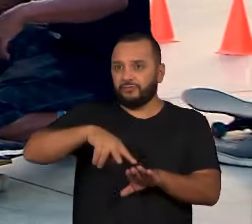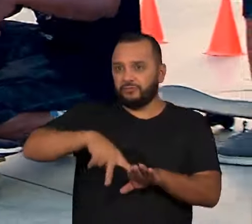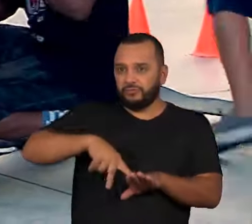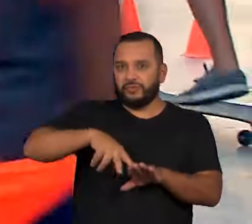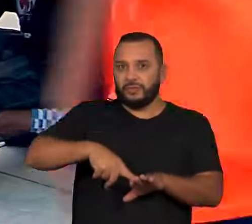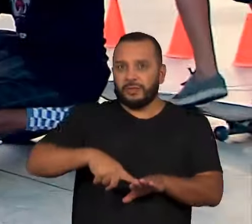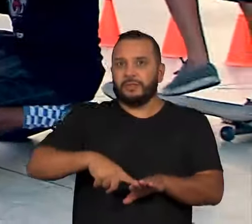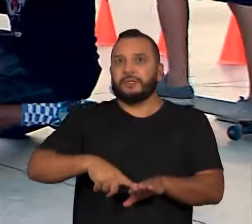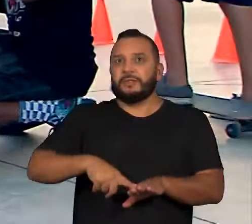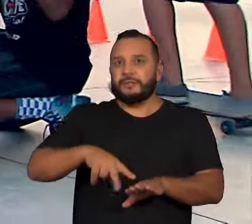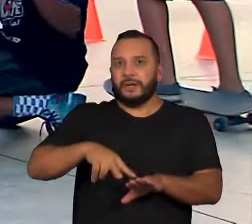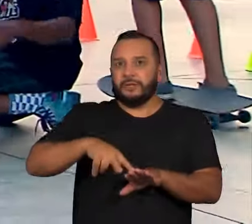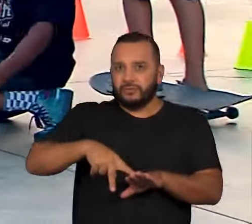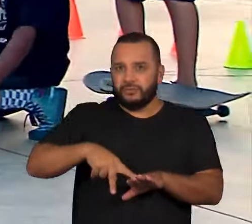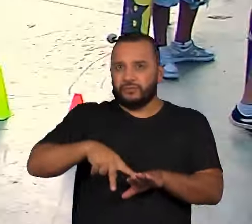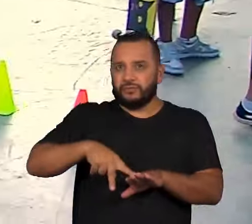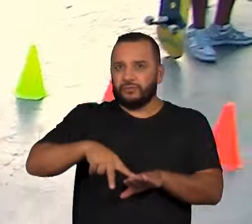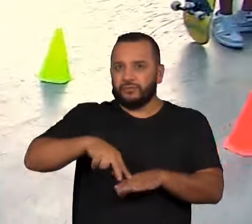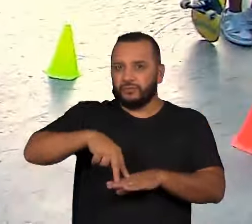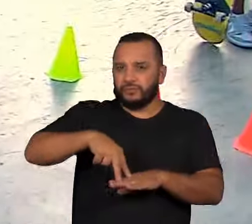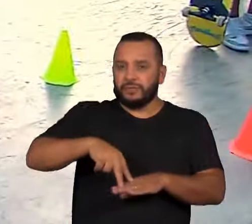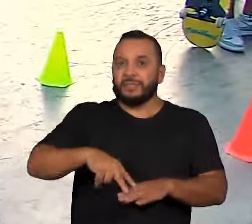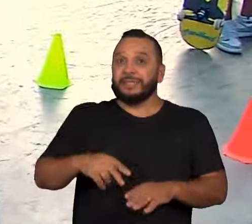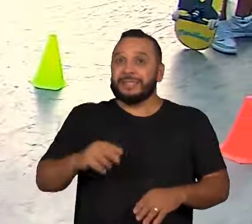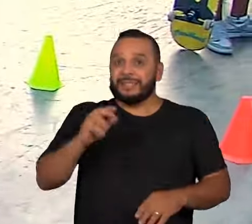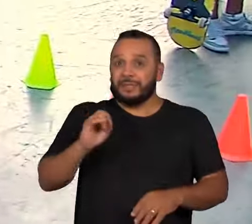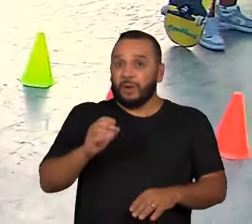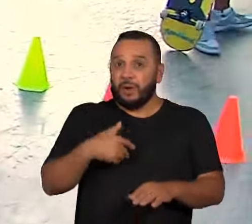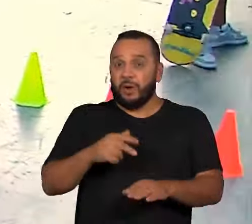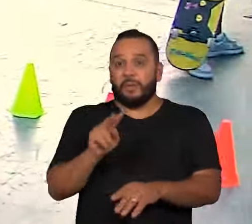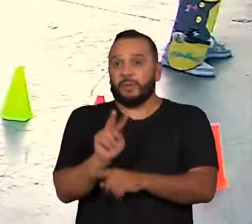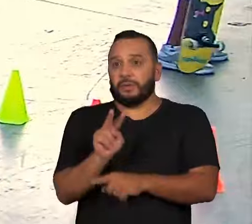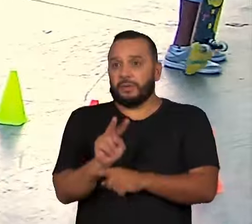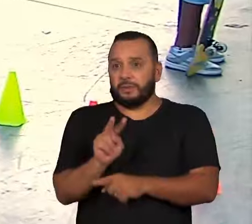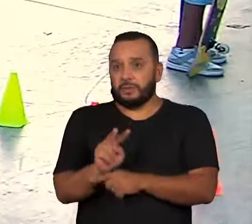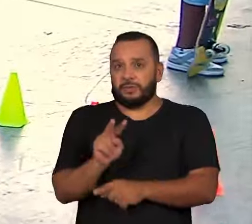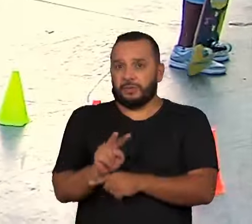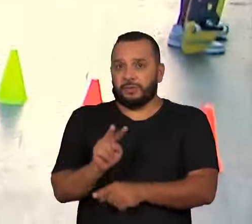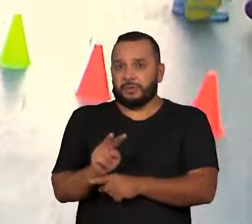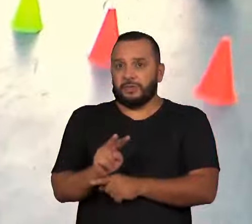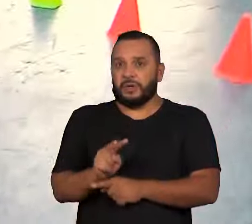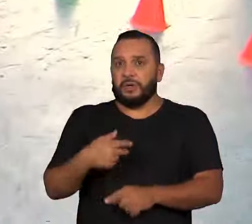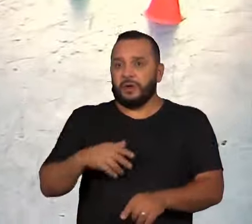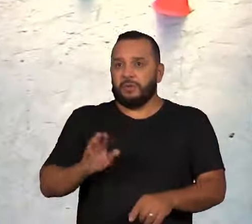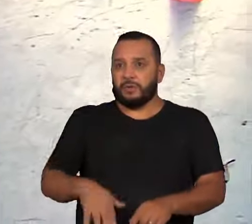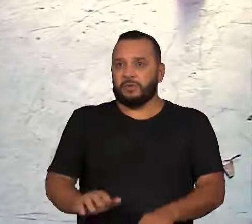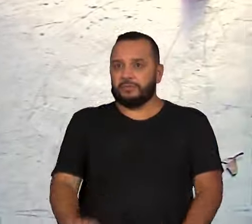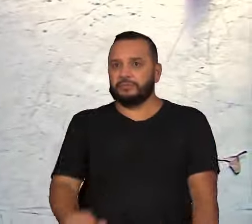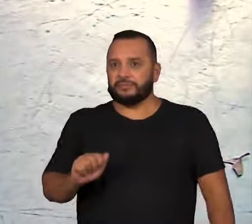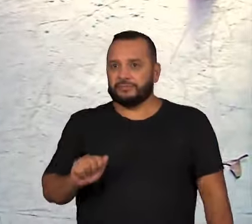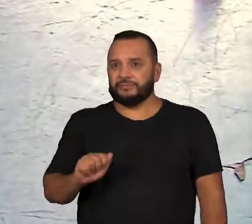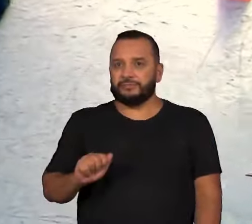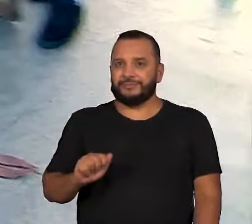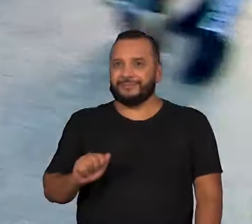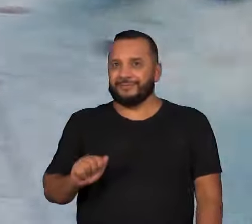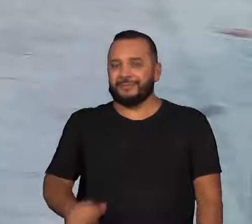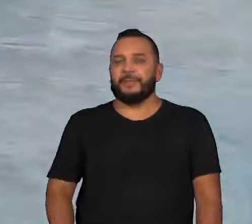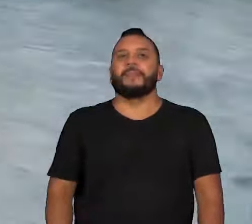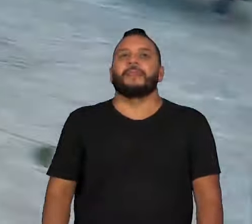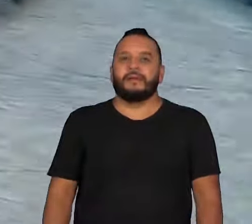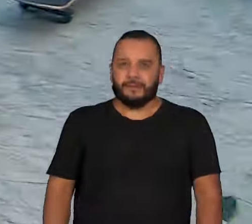1, 2, 3 e arruma o pé de trás, rapidamente vira. Quanto mais você proteger aqui, ó, põe na pontinha do pé e protege ele. Na rua pra pegar ele na mão,